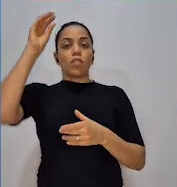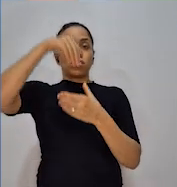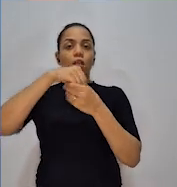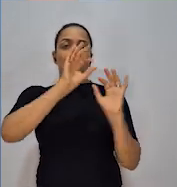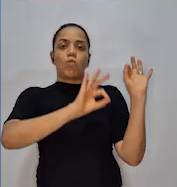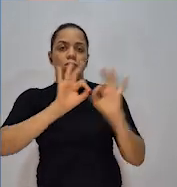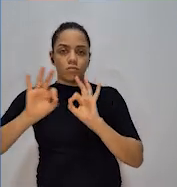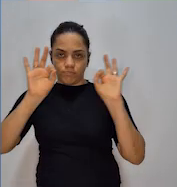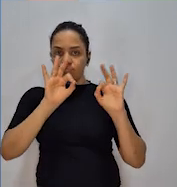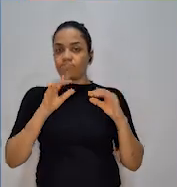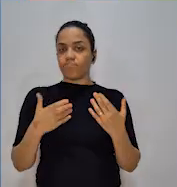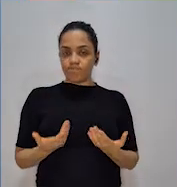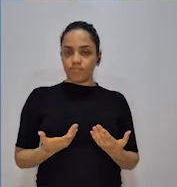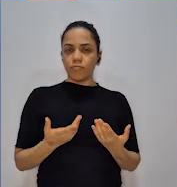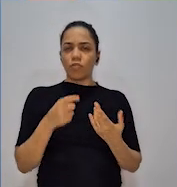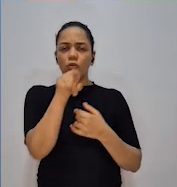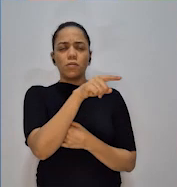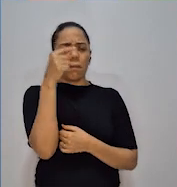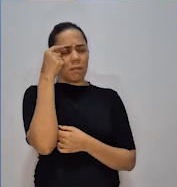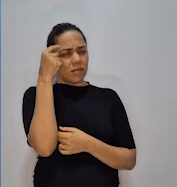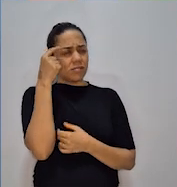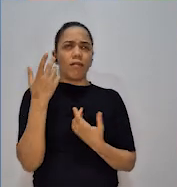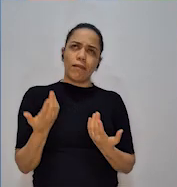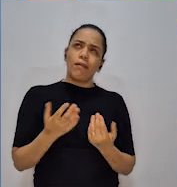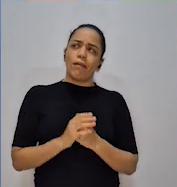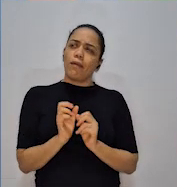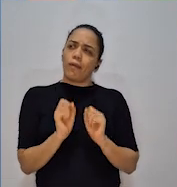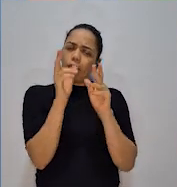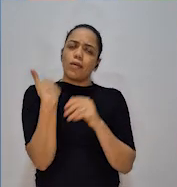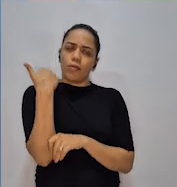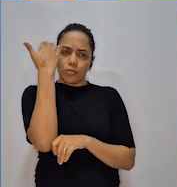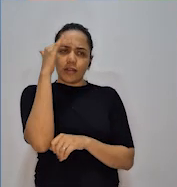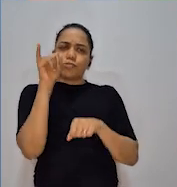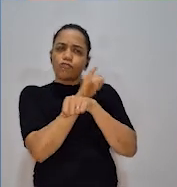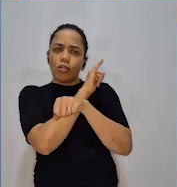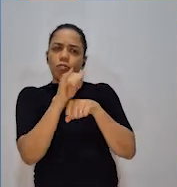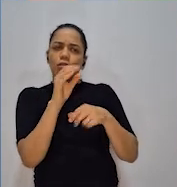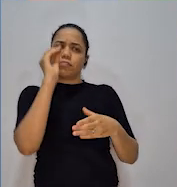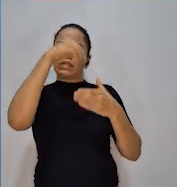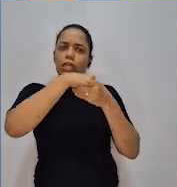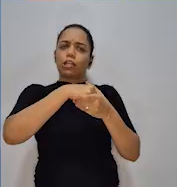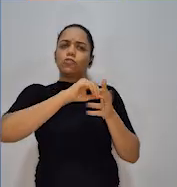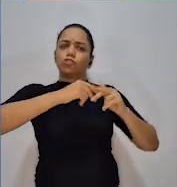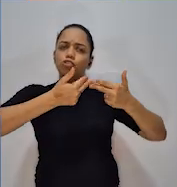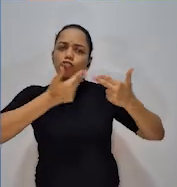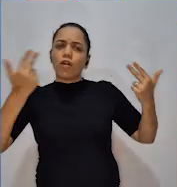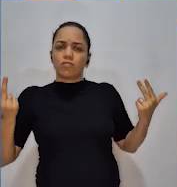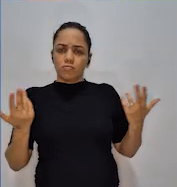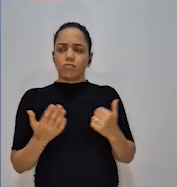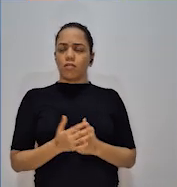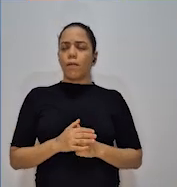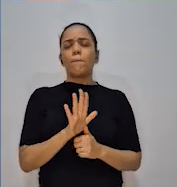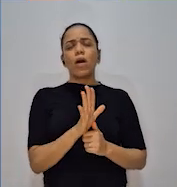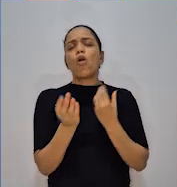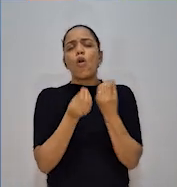organizações. Então, vocês podem perguntar agora, né? Tá bom, Simone, a gente entendeu que a estratégia da diversidade é algo importante, como que a gente avança